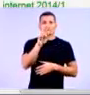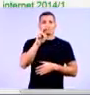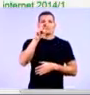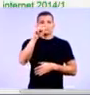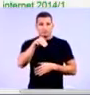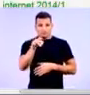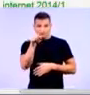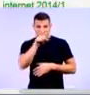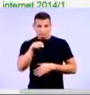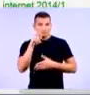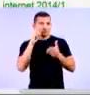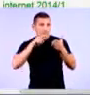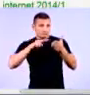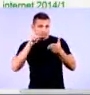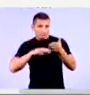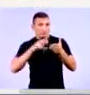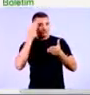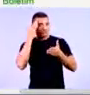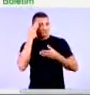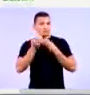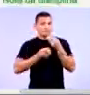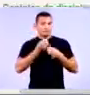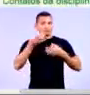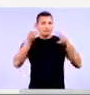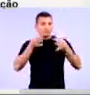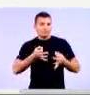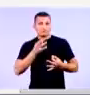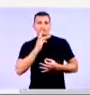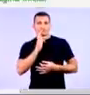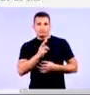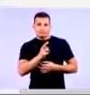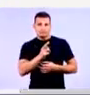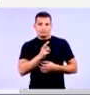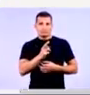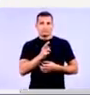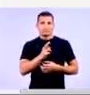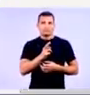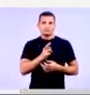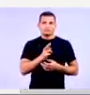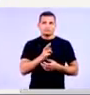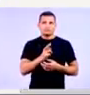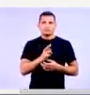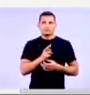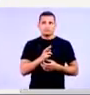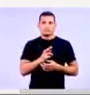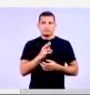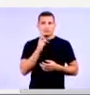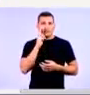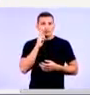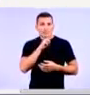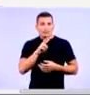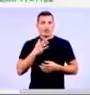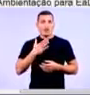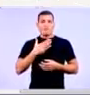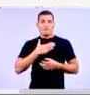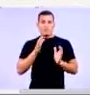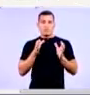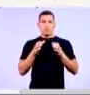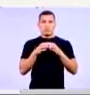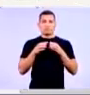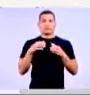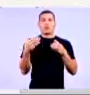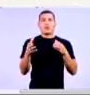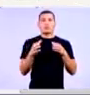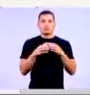para se orientar corretamente na resposta. Eu vou verificar o meu grupo,